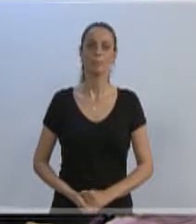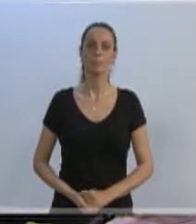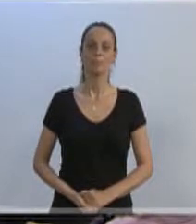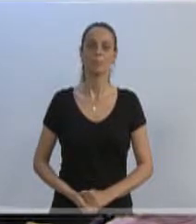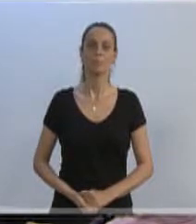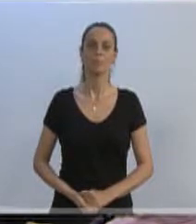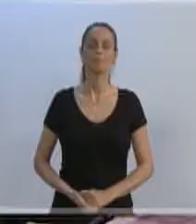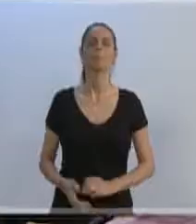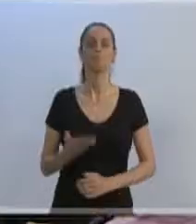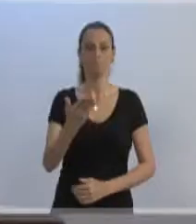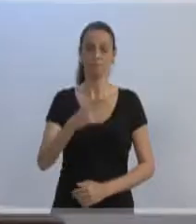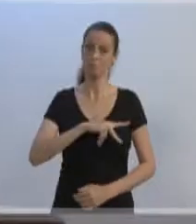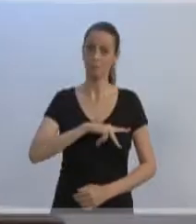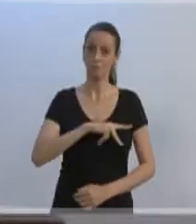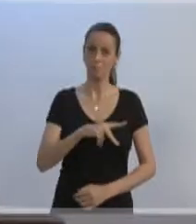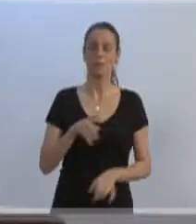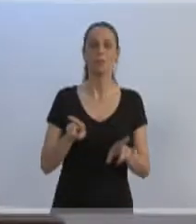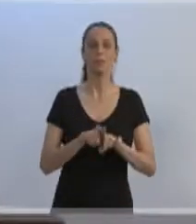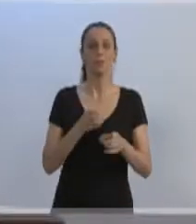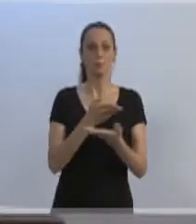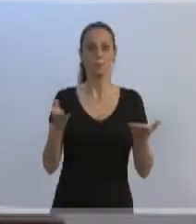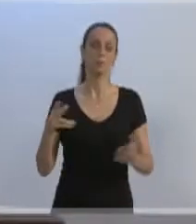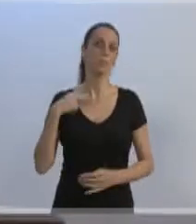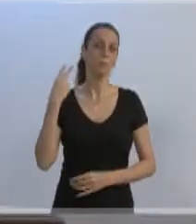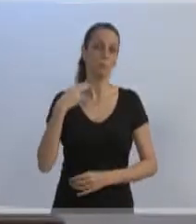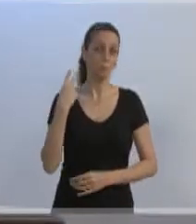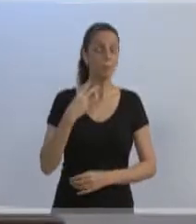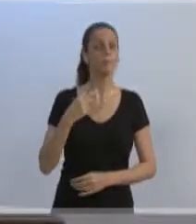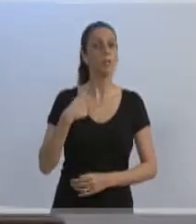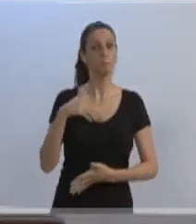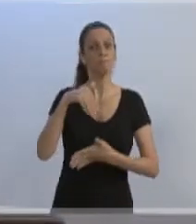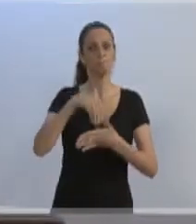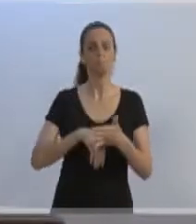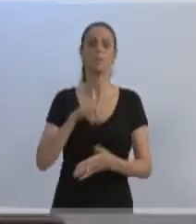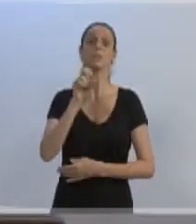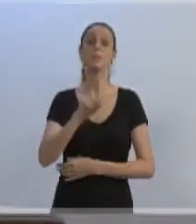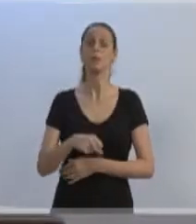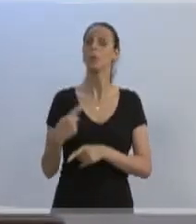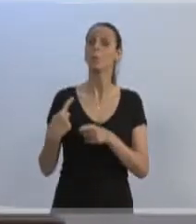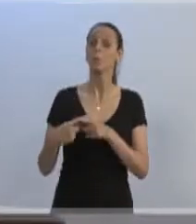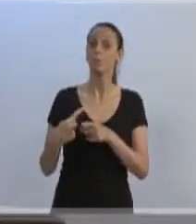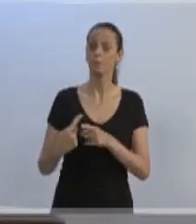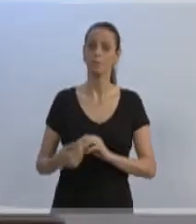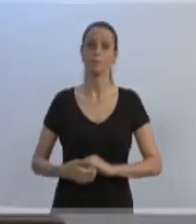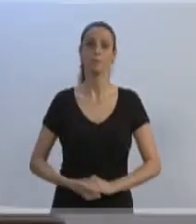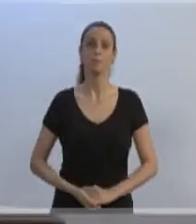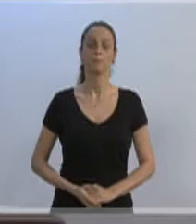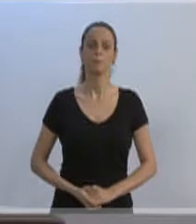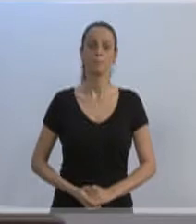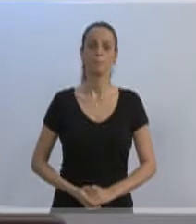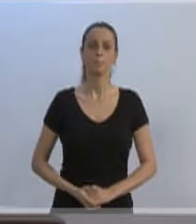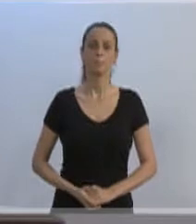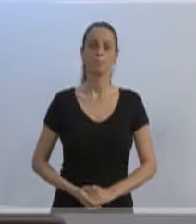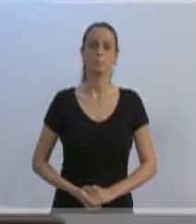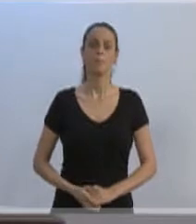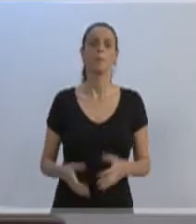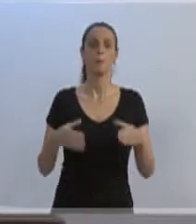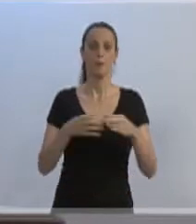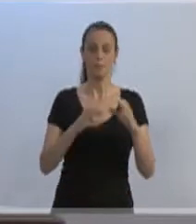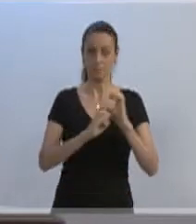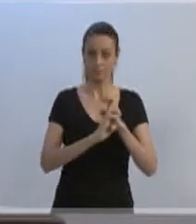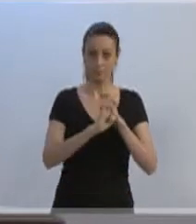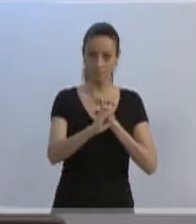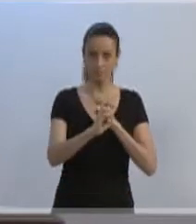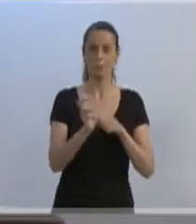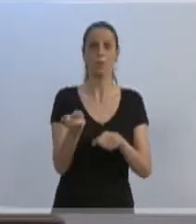senhor presidente demais vereadores eu quero dizer que votei favorável pelo seguinte a equipe de engenharia que tem que